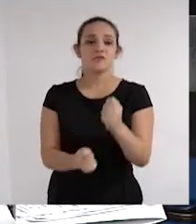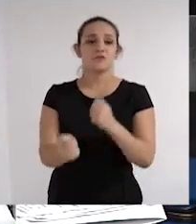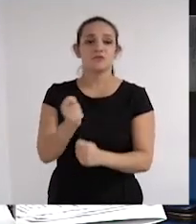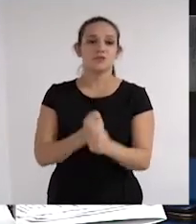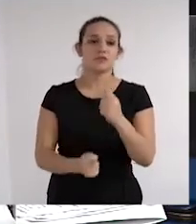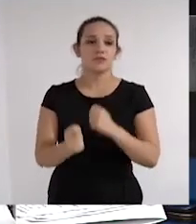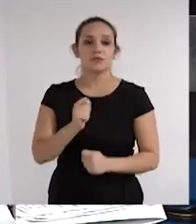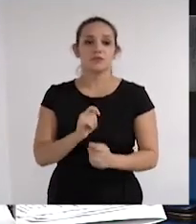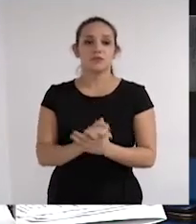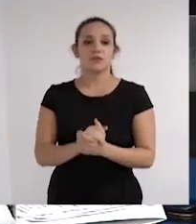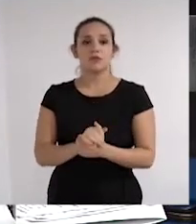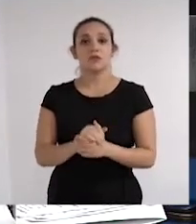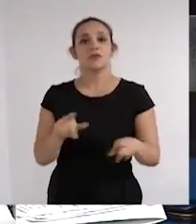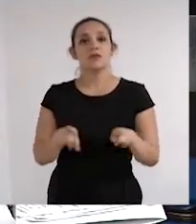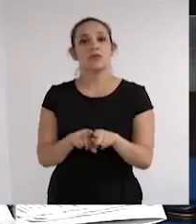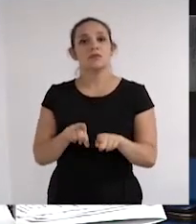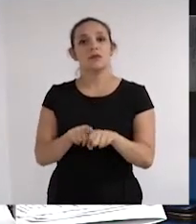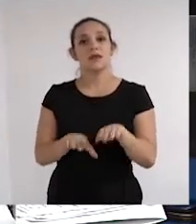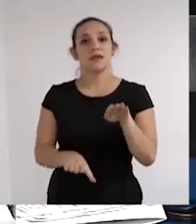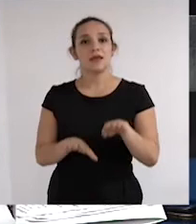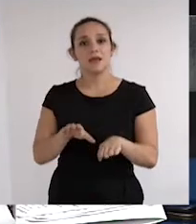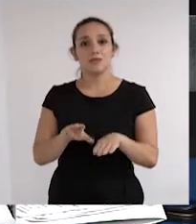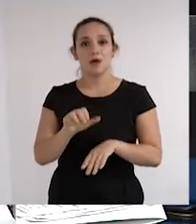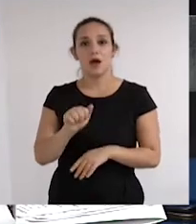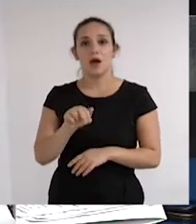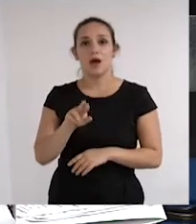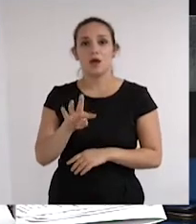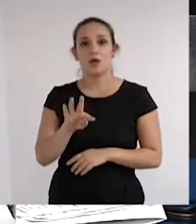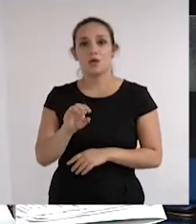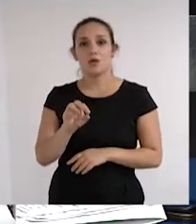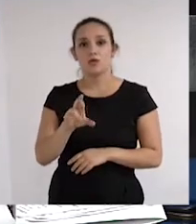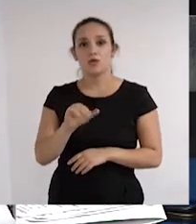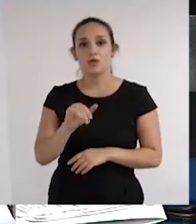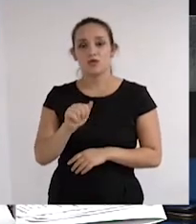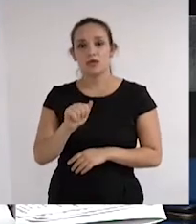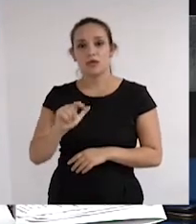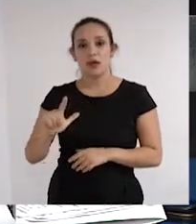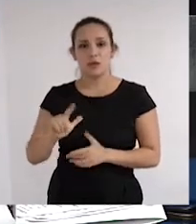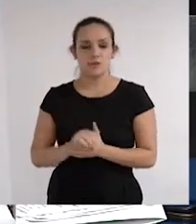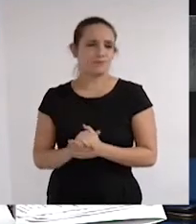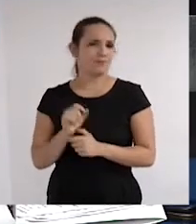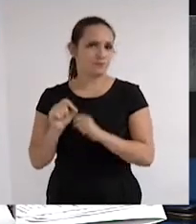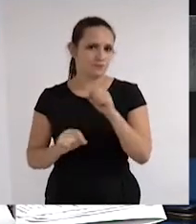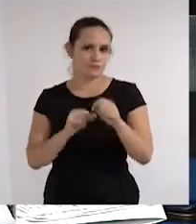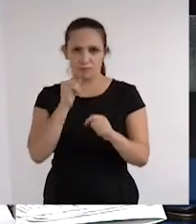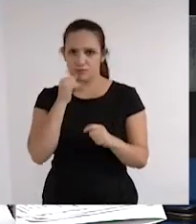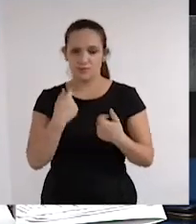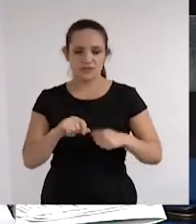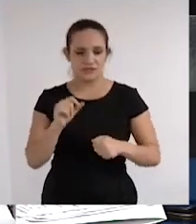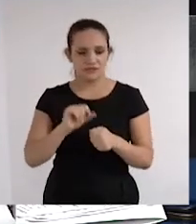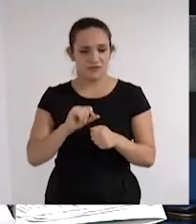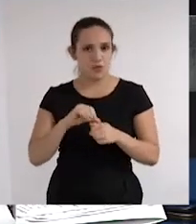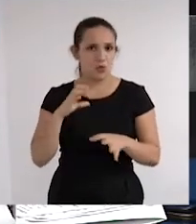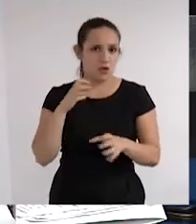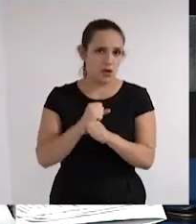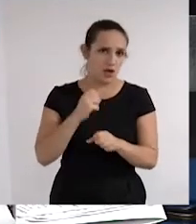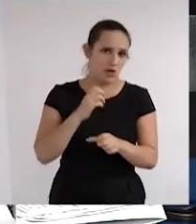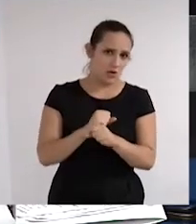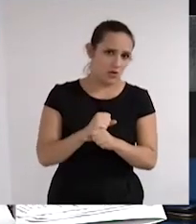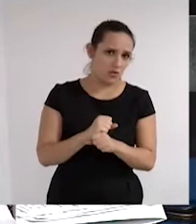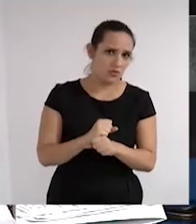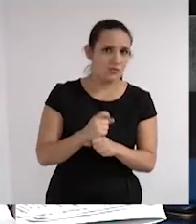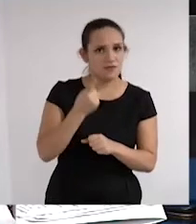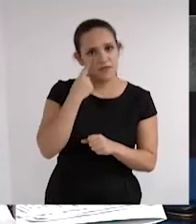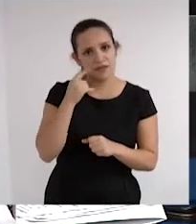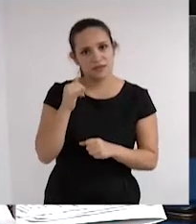e o disposto desse artigo. Olha bem, nós falamos isso, que é a questão do equilíbrio financeiro e do cálculo atuarial.